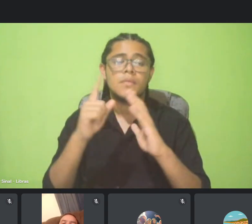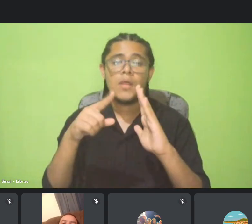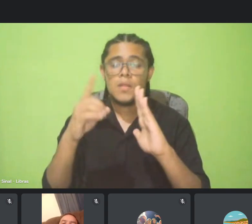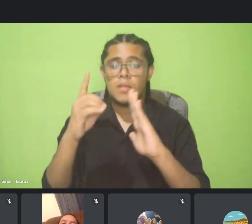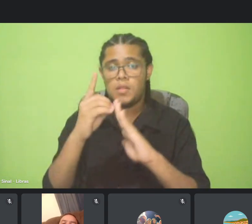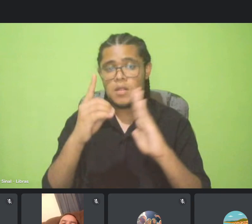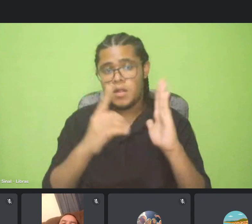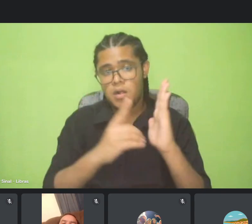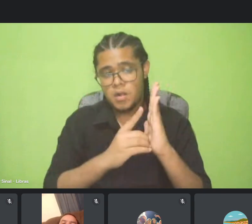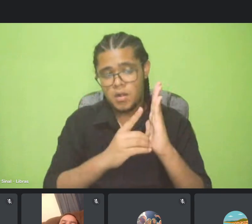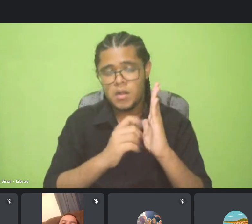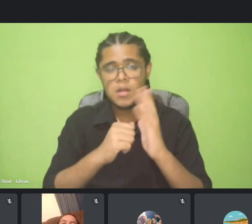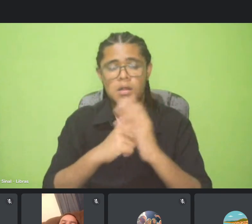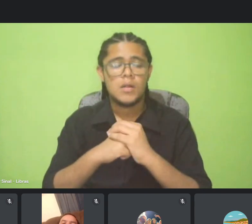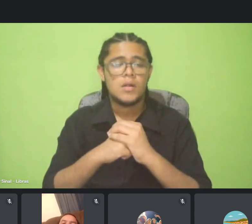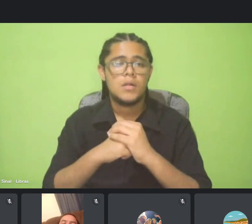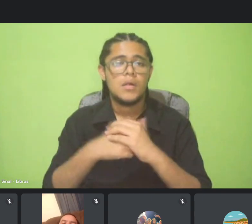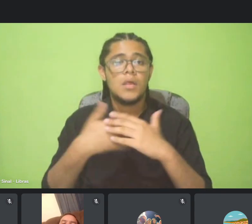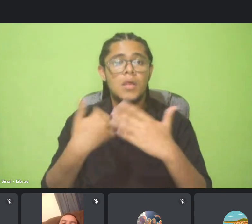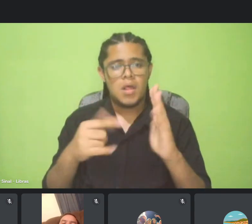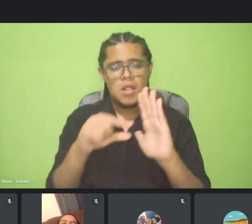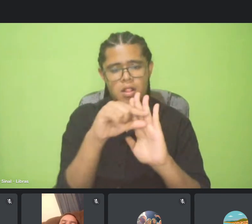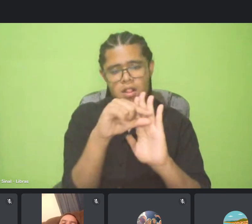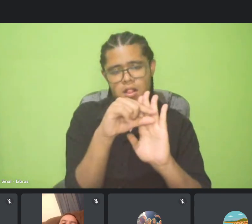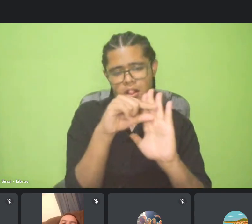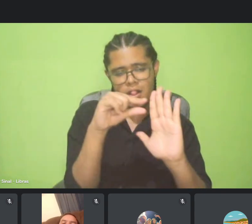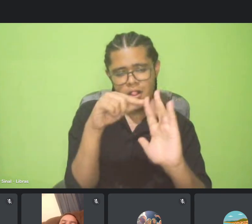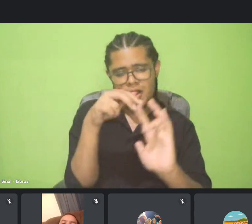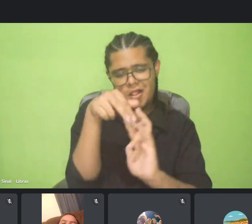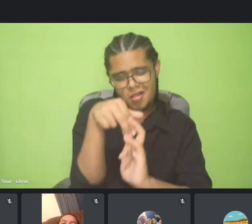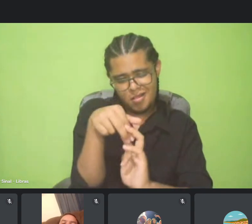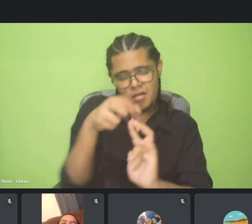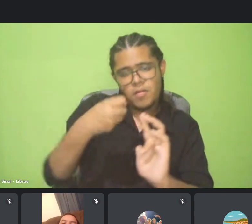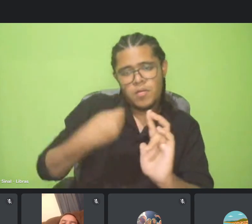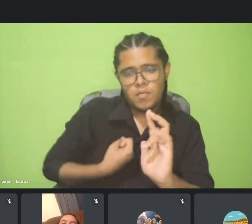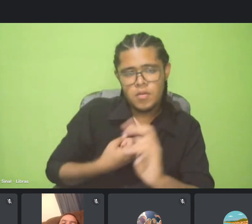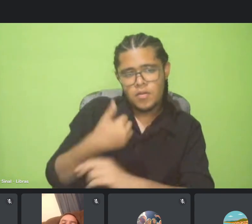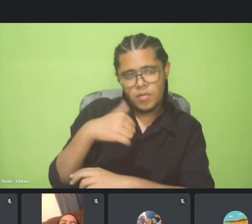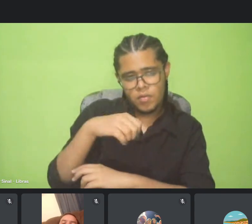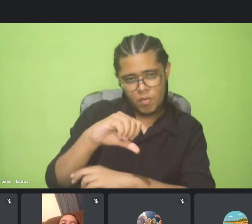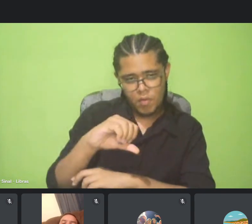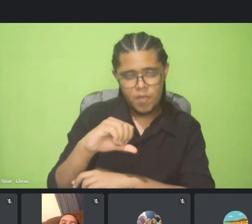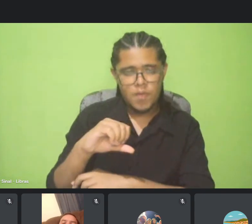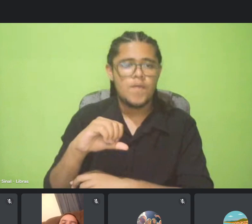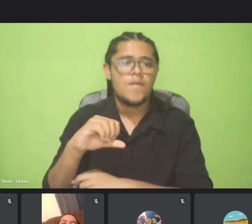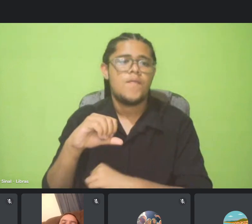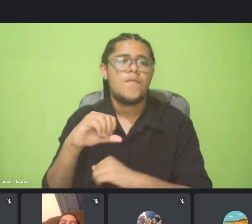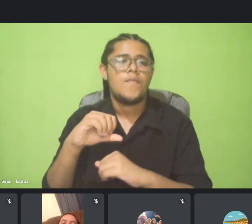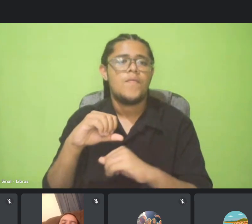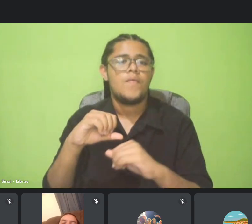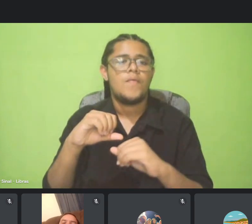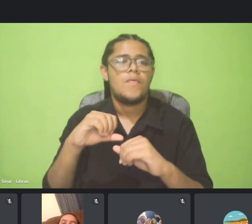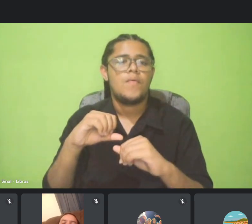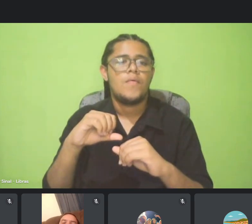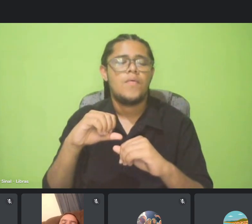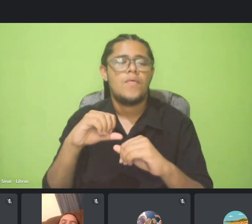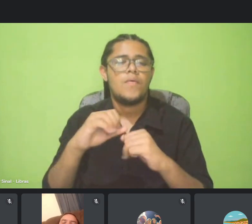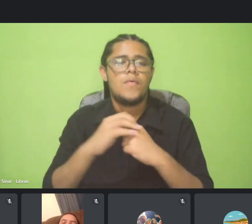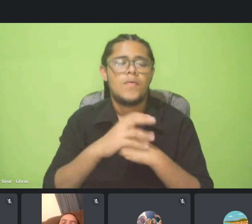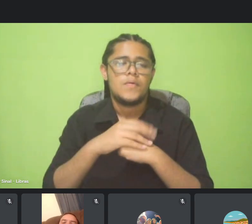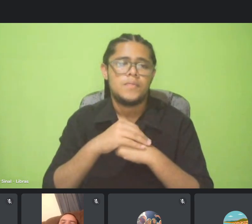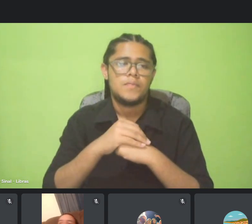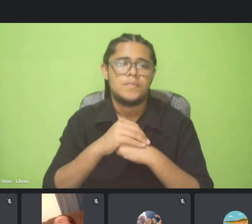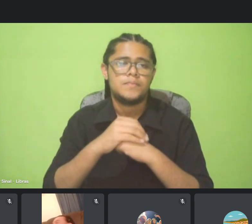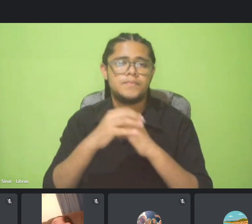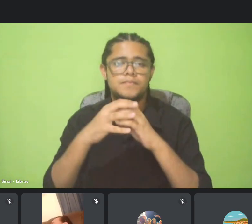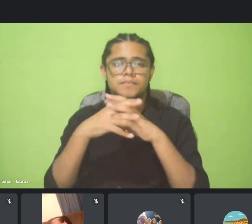no decreto, no artigo 19, contempla também, então, o sétimo lá embaixo poderá ser dispensado nas hipóteses de agentes